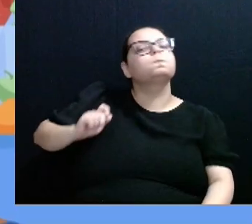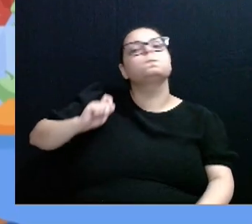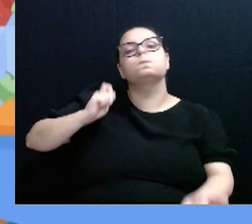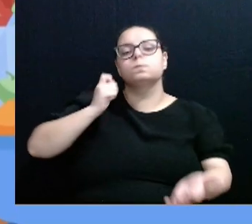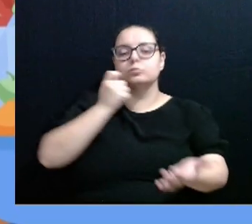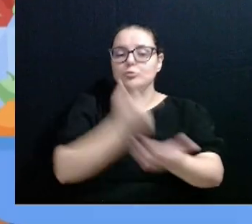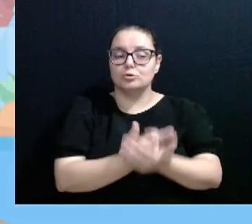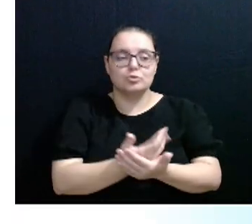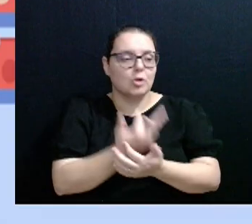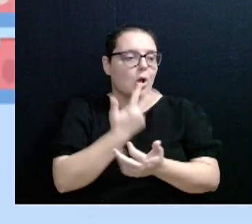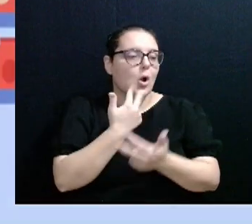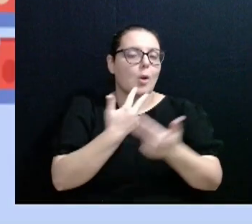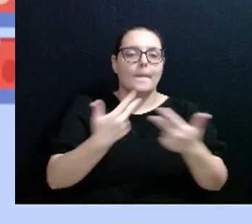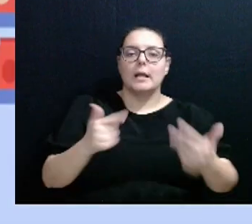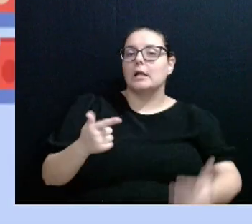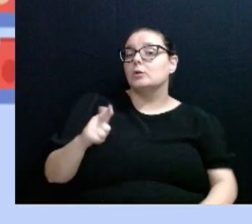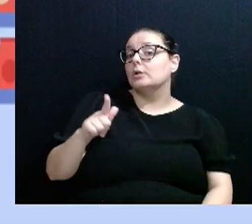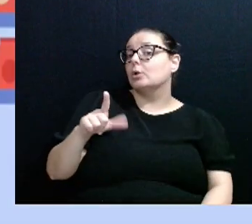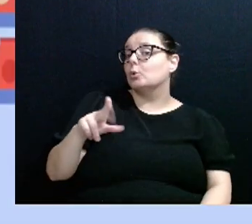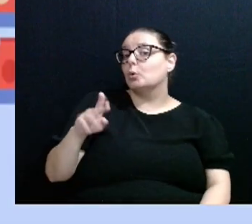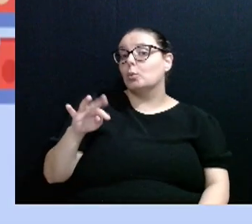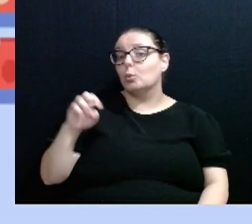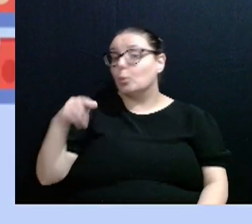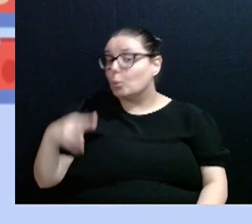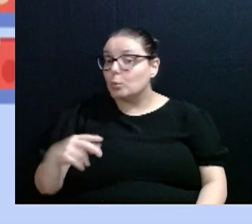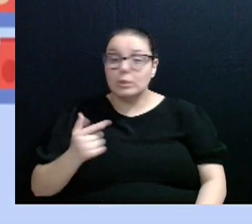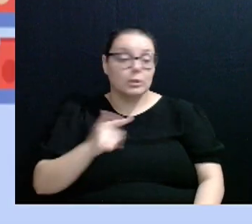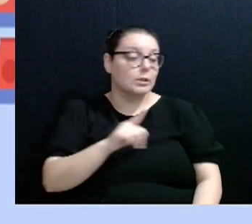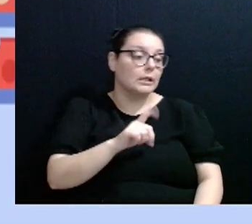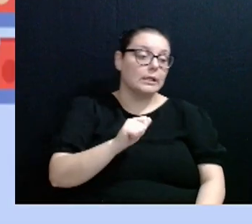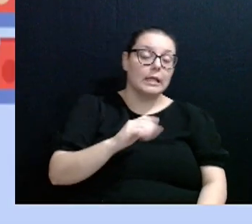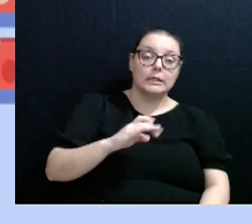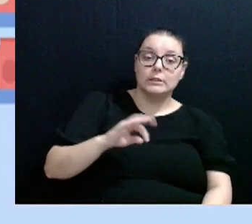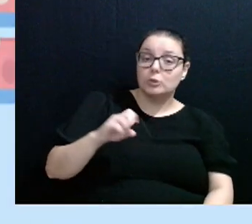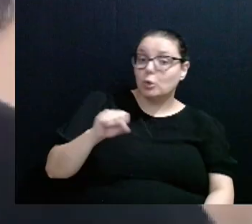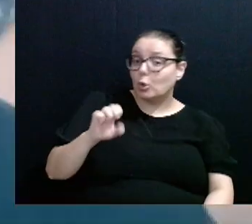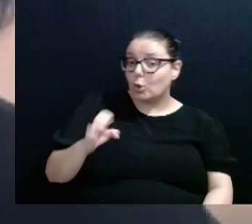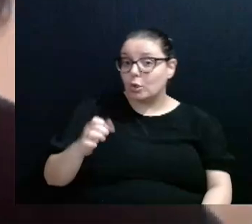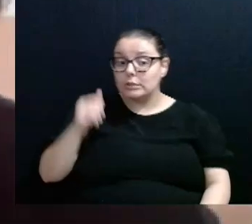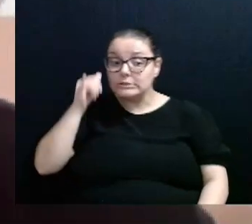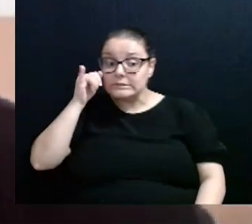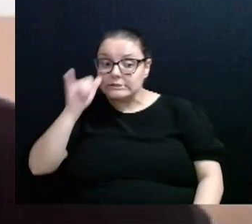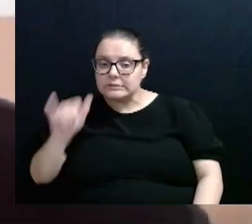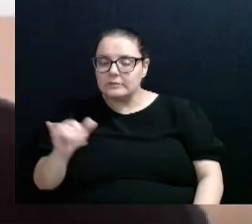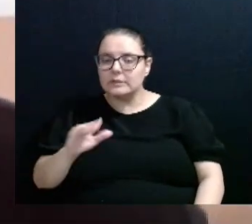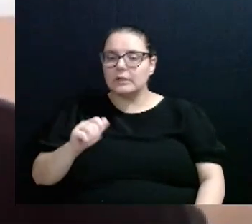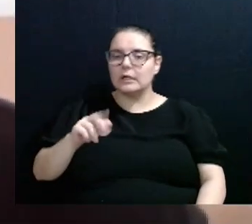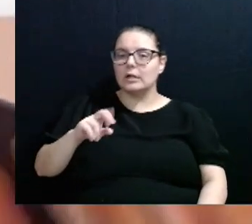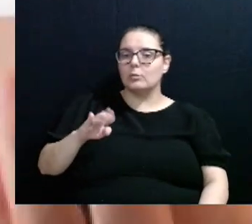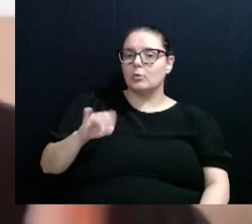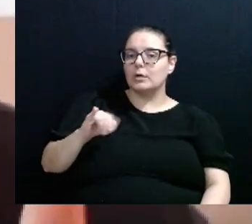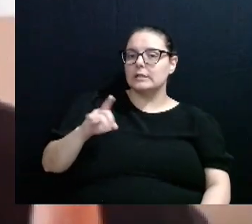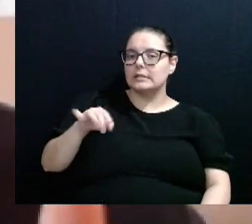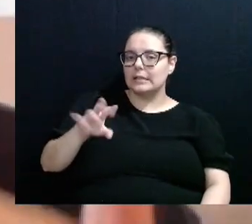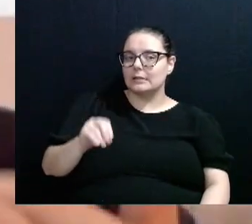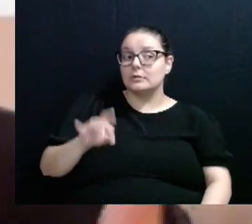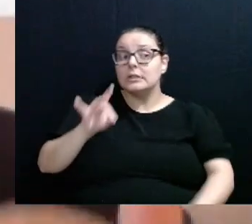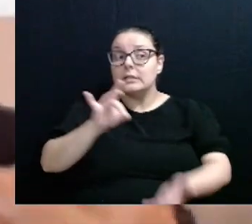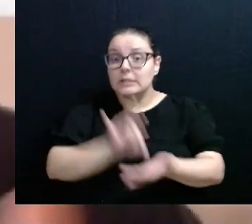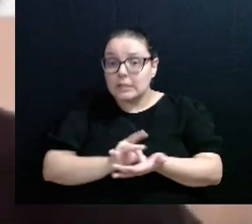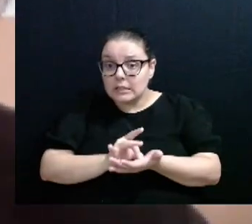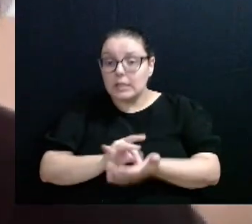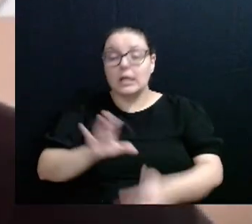sem glúten, de alimentos sem lactose, de evitar carboidrato. Quando, na realidade, a ciência, que eu